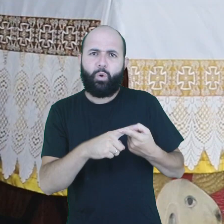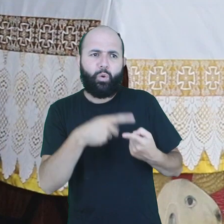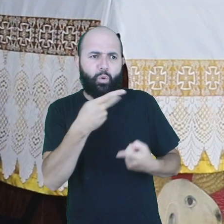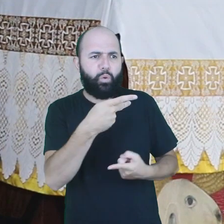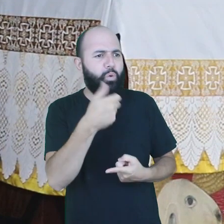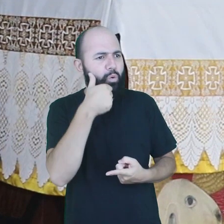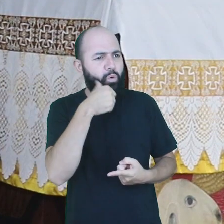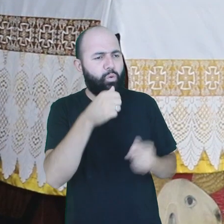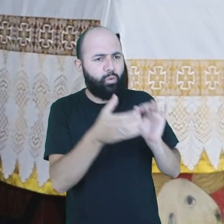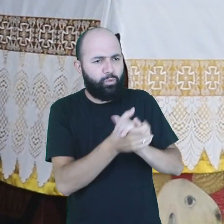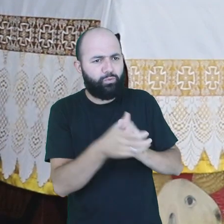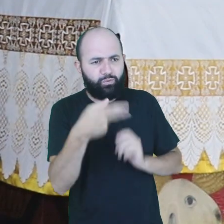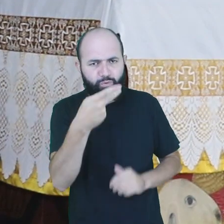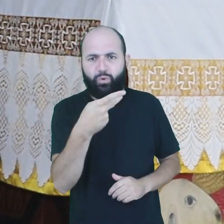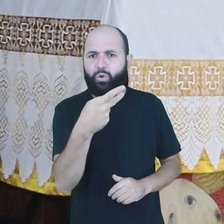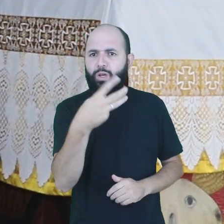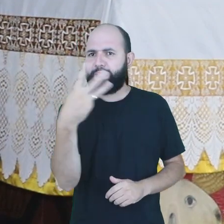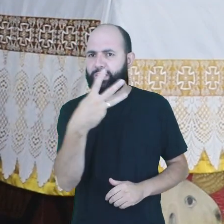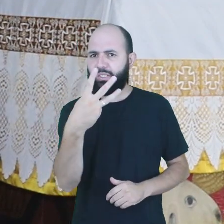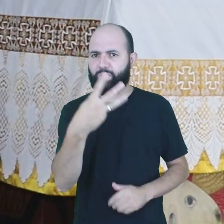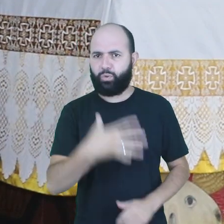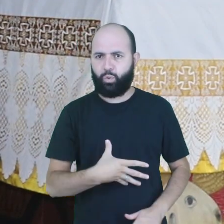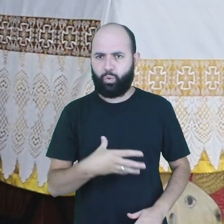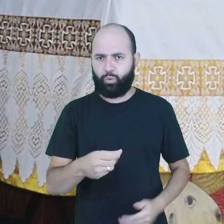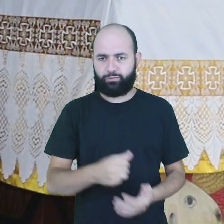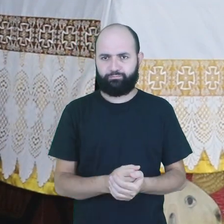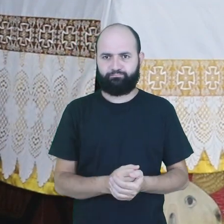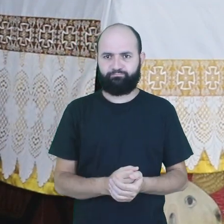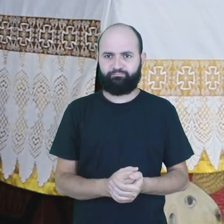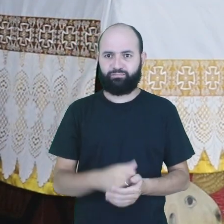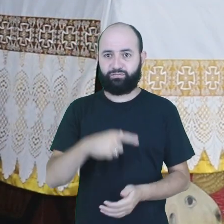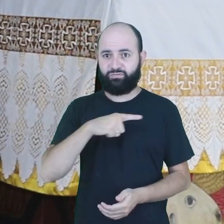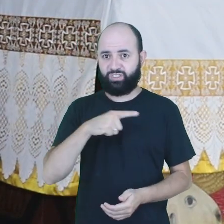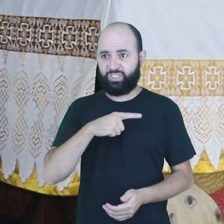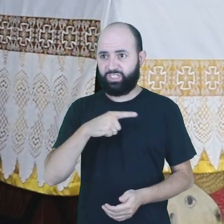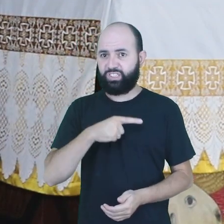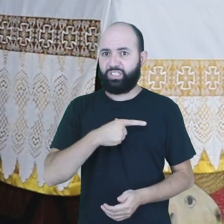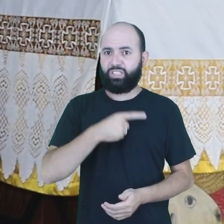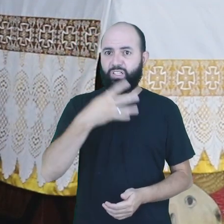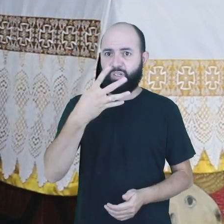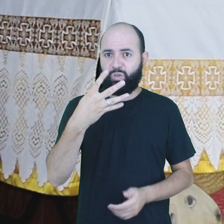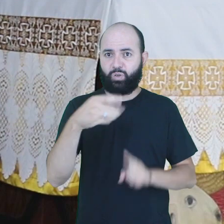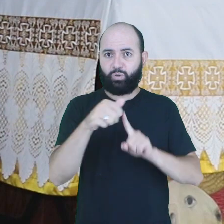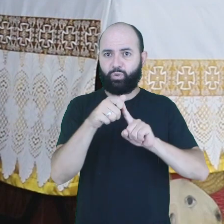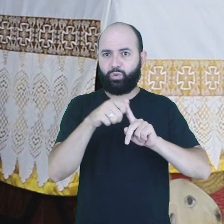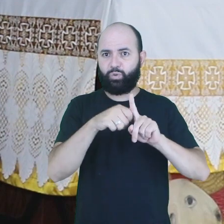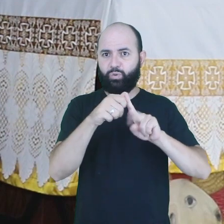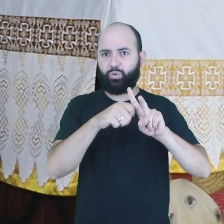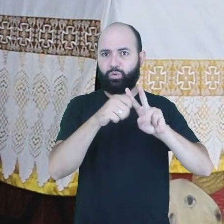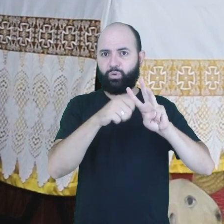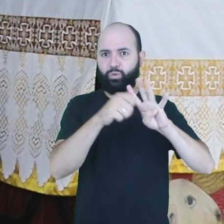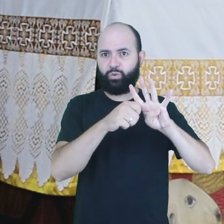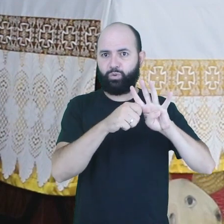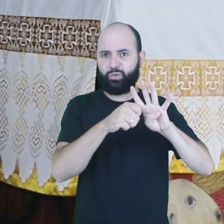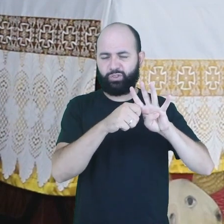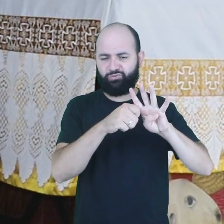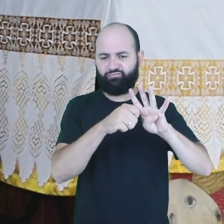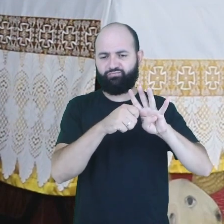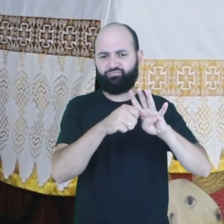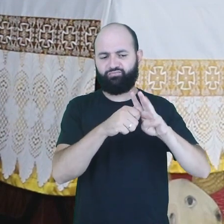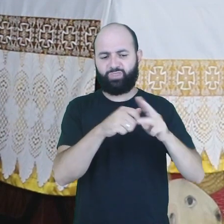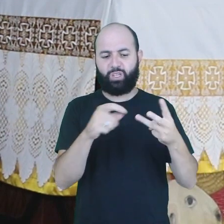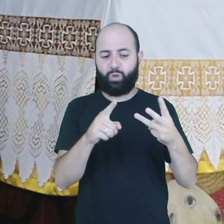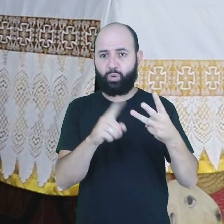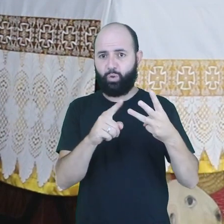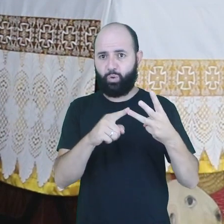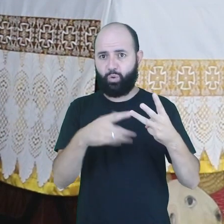que nós somos pais de 3 filhos? Vai fazer 4 meses que nós perdemos o